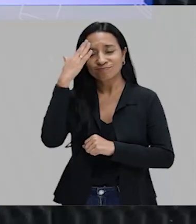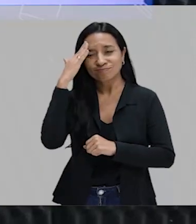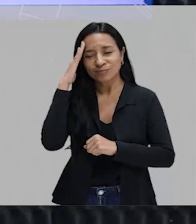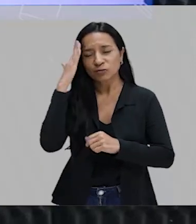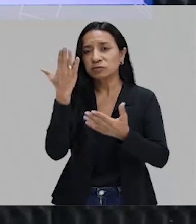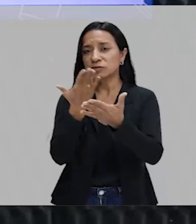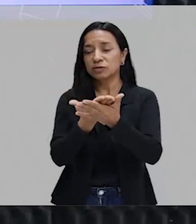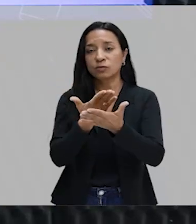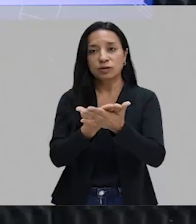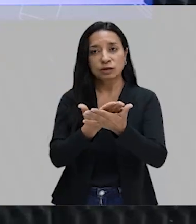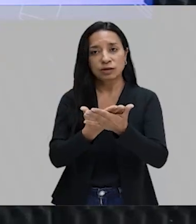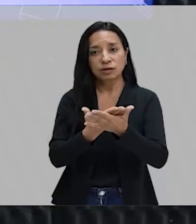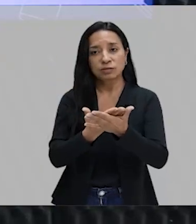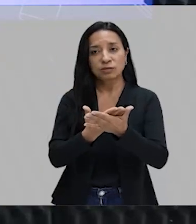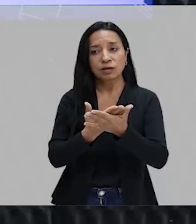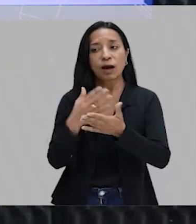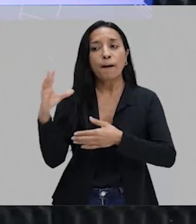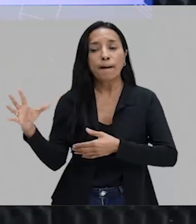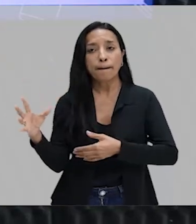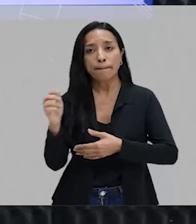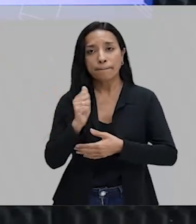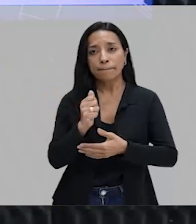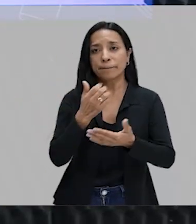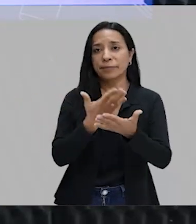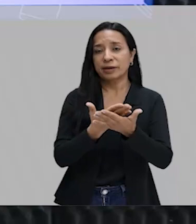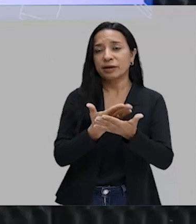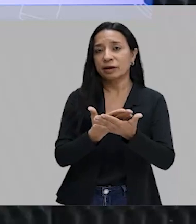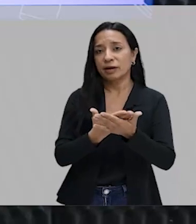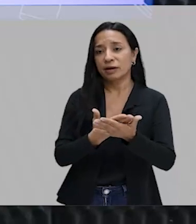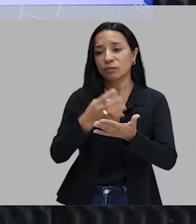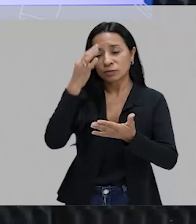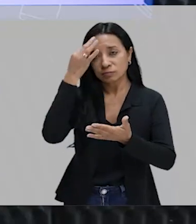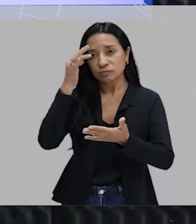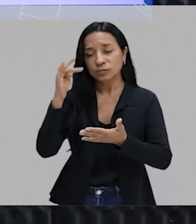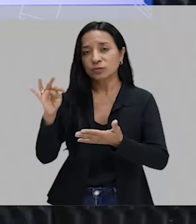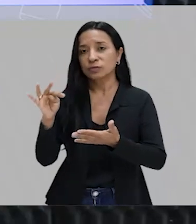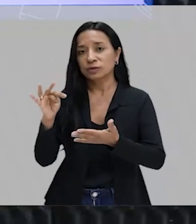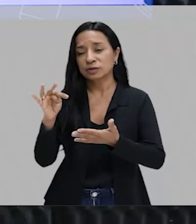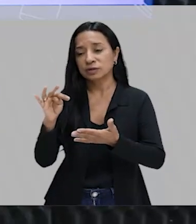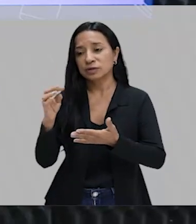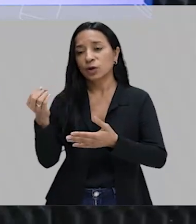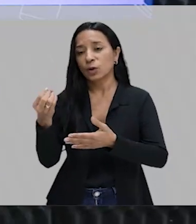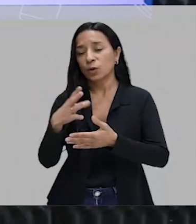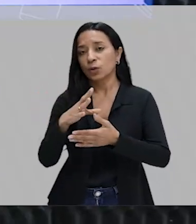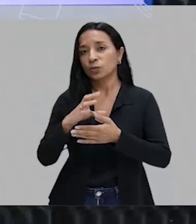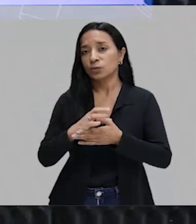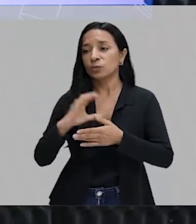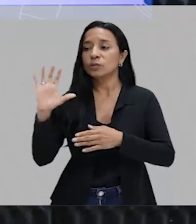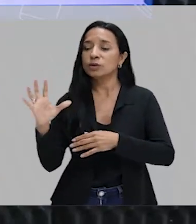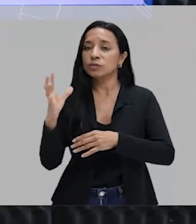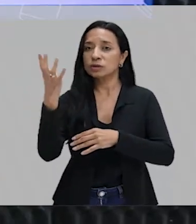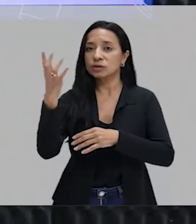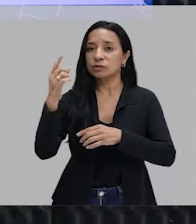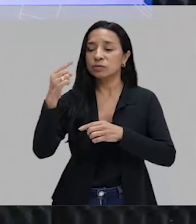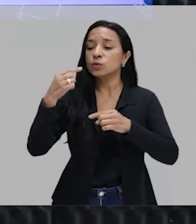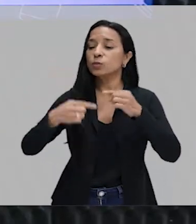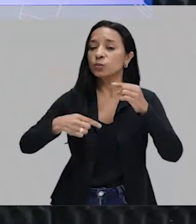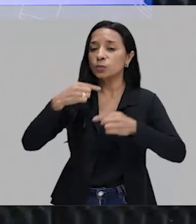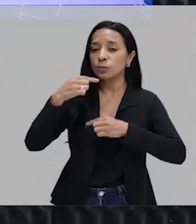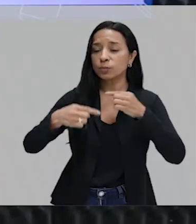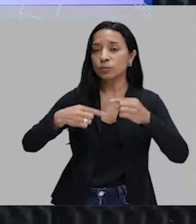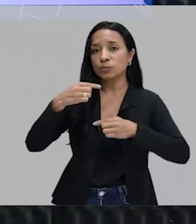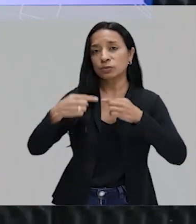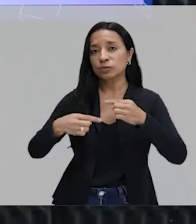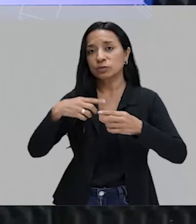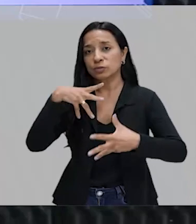algo, vai lá nessa aula, na parte teórica, sobre essa nova conjuntura política e econômica mundial. Dê